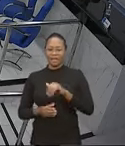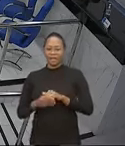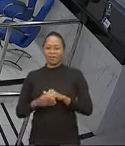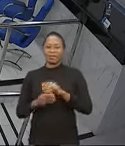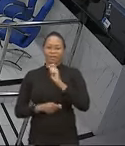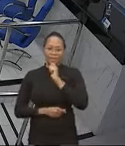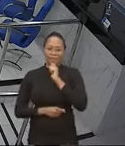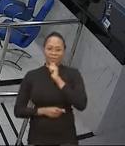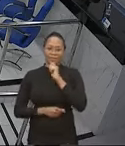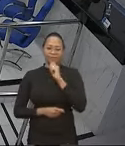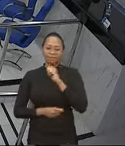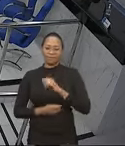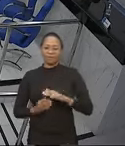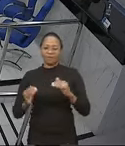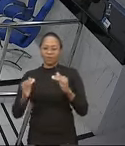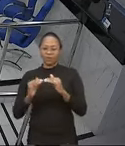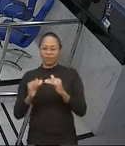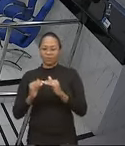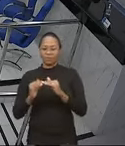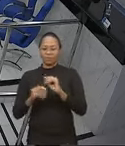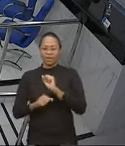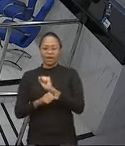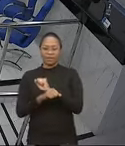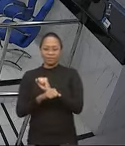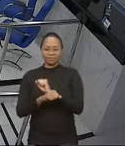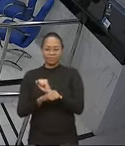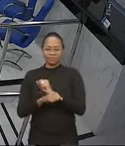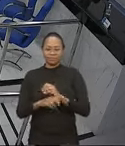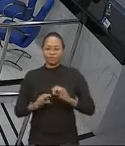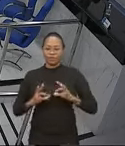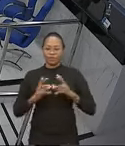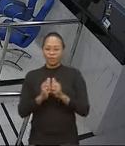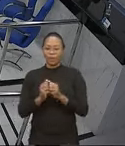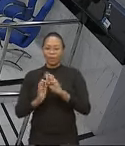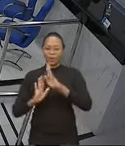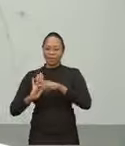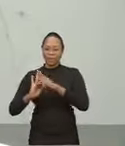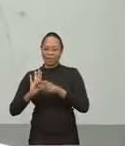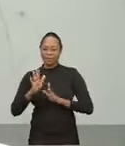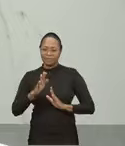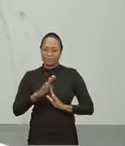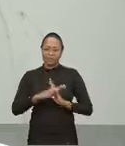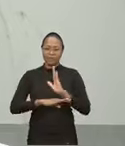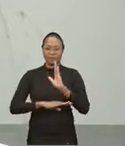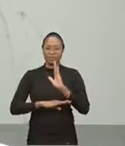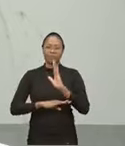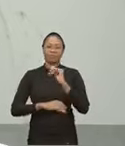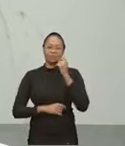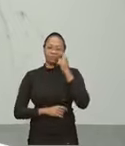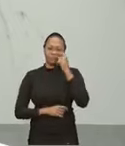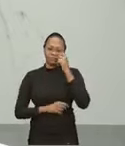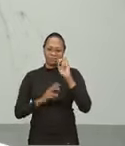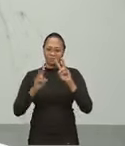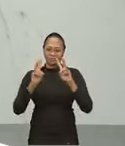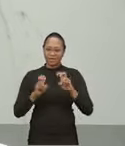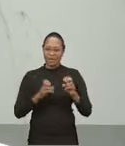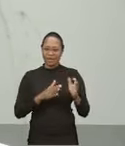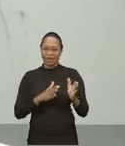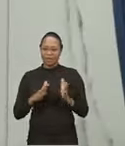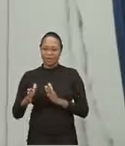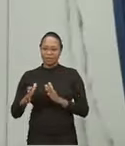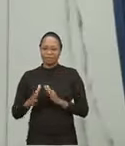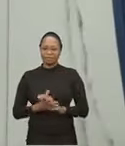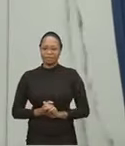votação. Em ordem permaneça como está. Todos os projetos aprovados por unanimidade. Próxima matéria, senhor primeiro secretário.